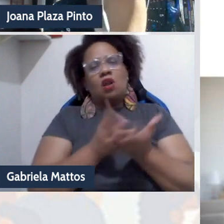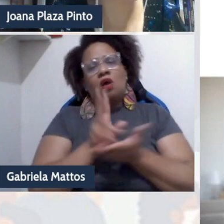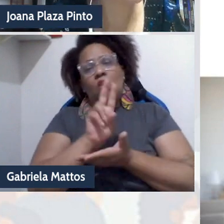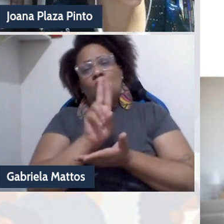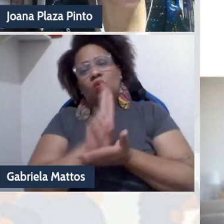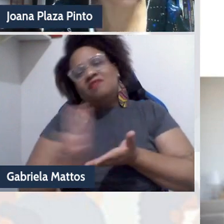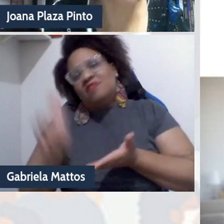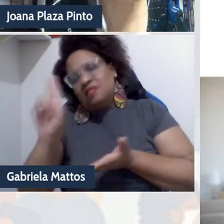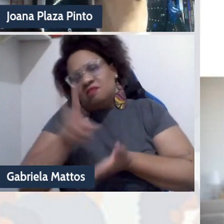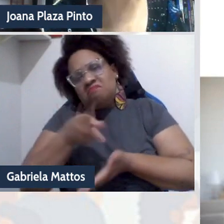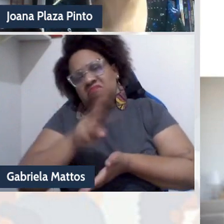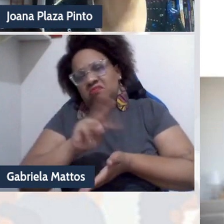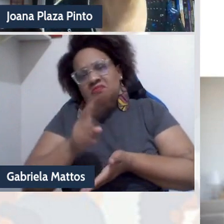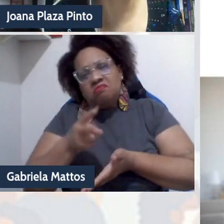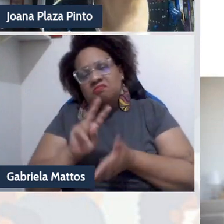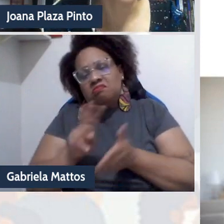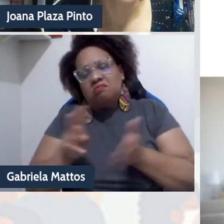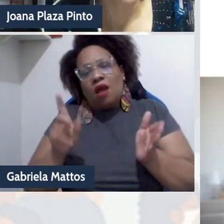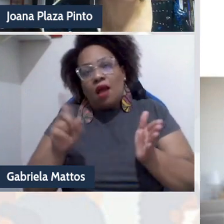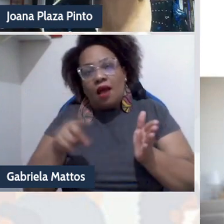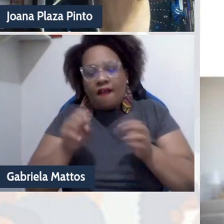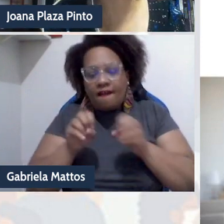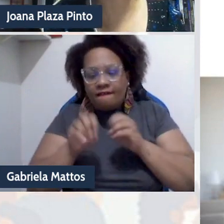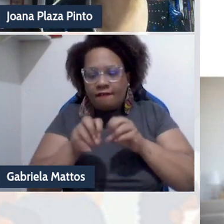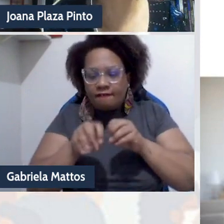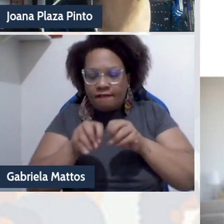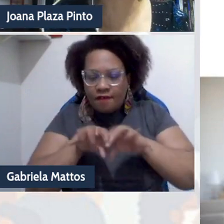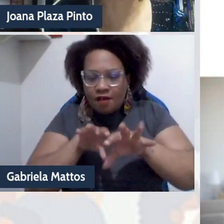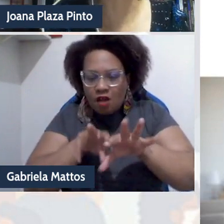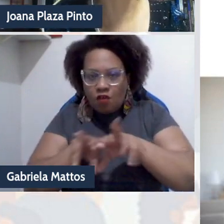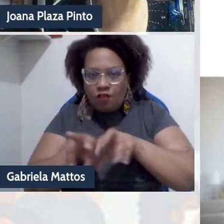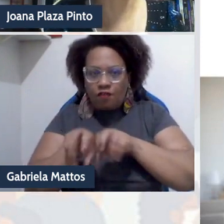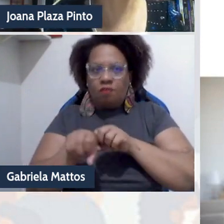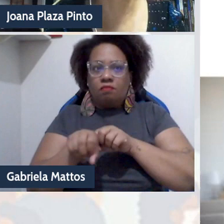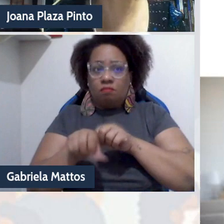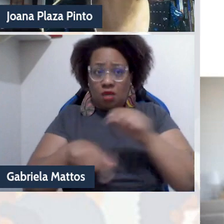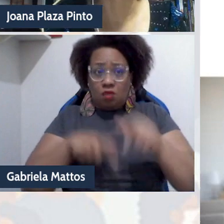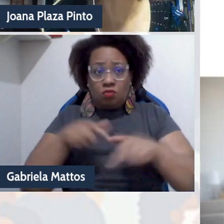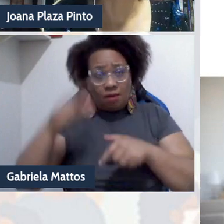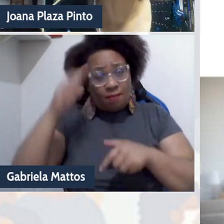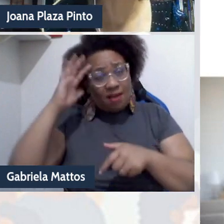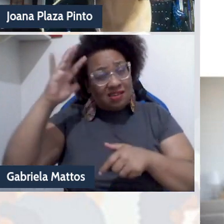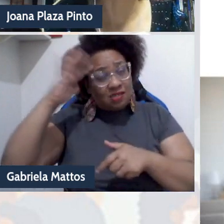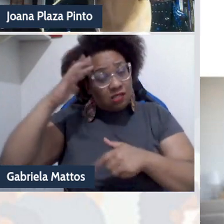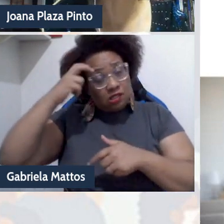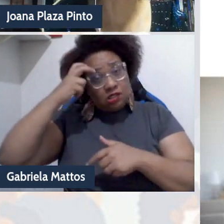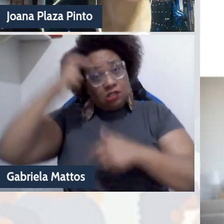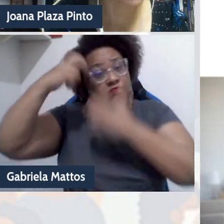né? De todo jeito de formação. É um trabalho intelectual que ele é